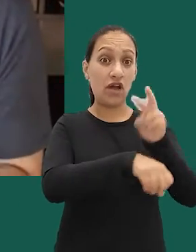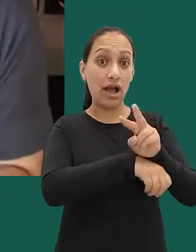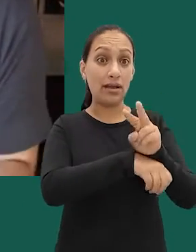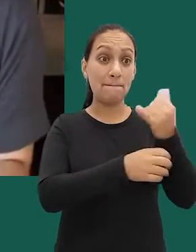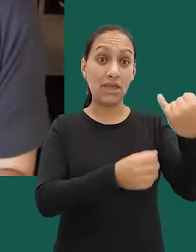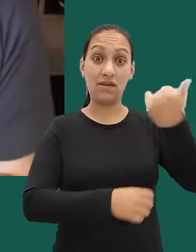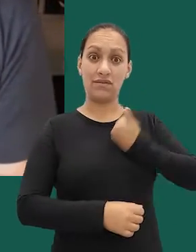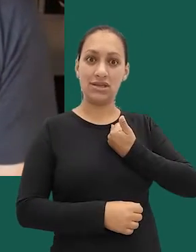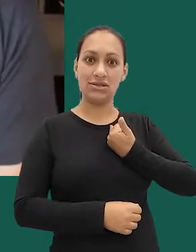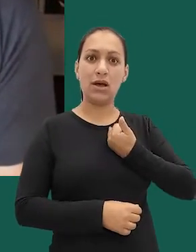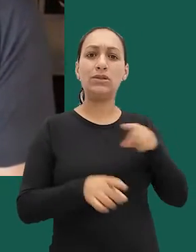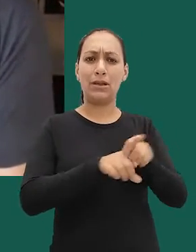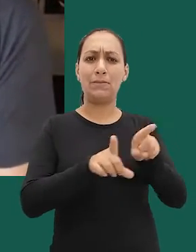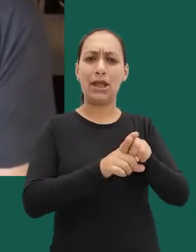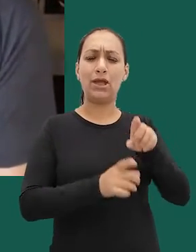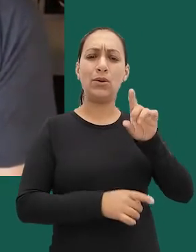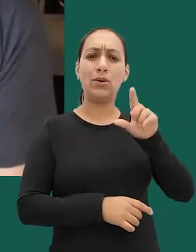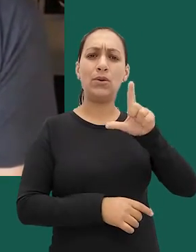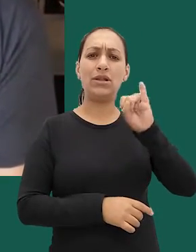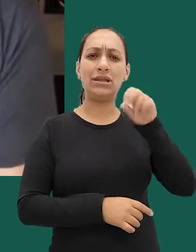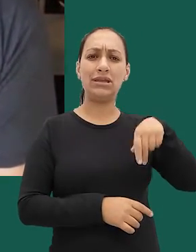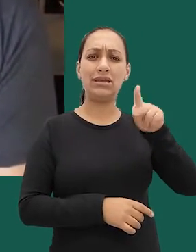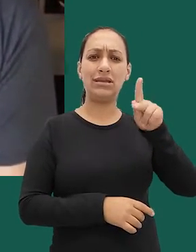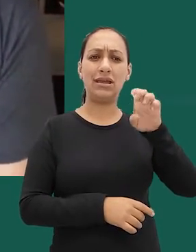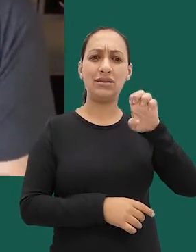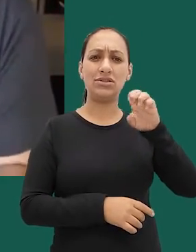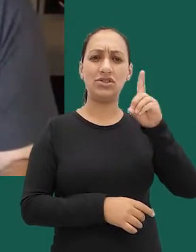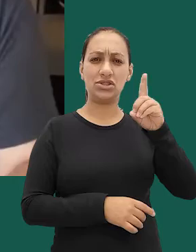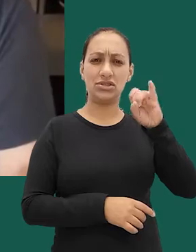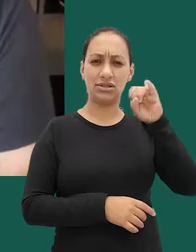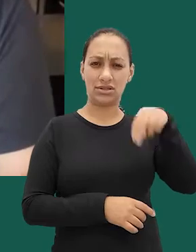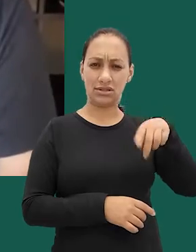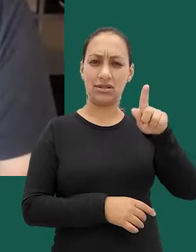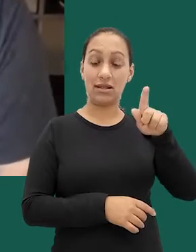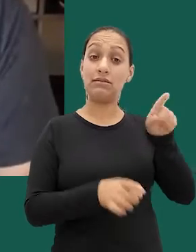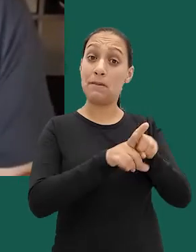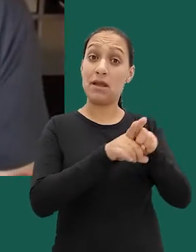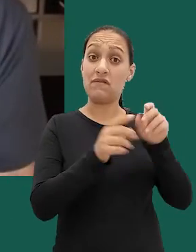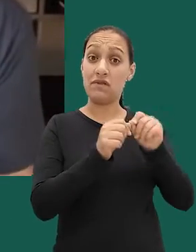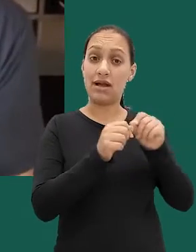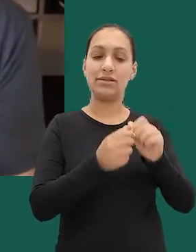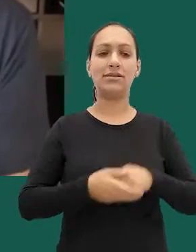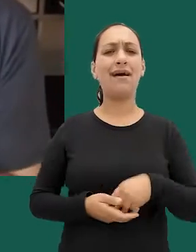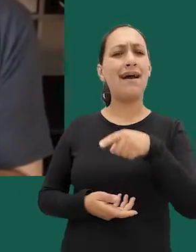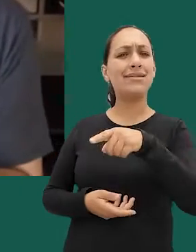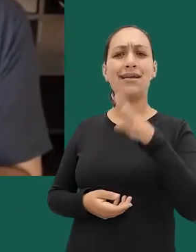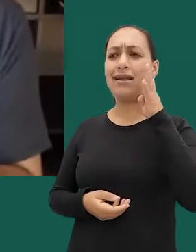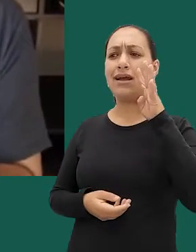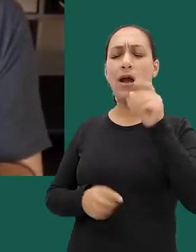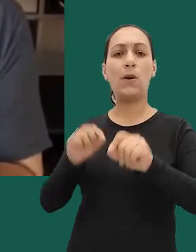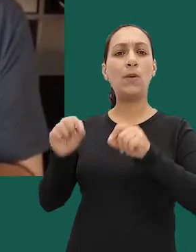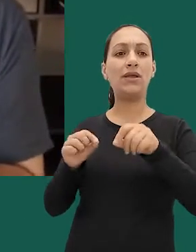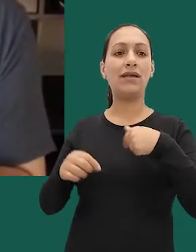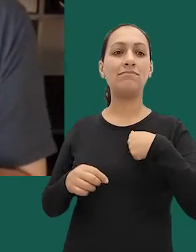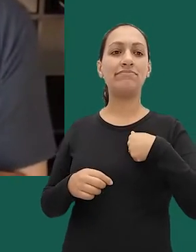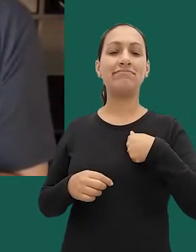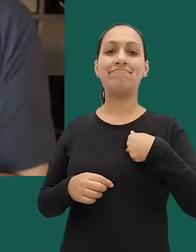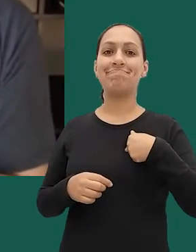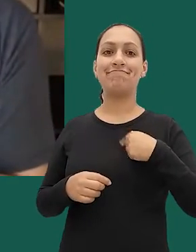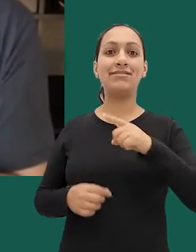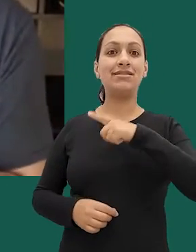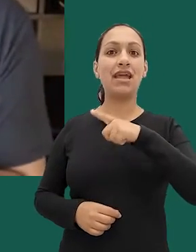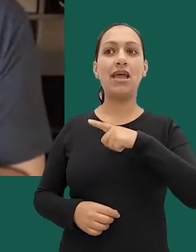Super importante. Essa tua história eu acho muito sensacional, porque ela traz muitas questões. Uma de tu estar disposto a participar dos